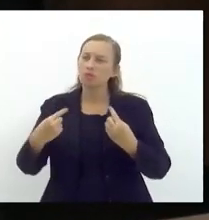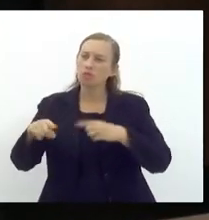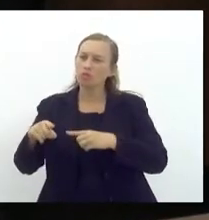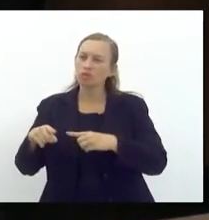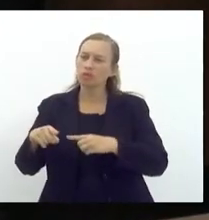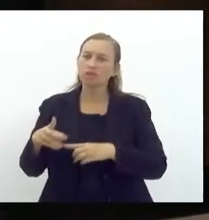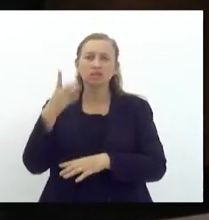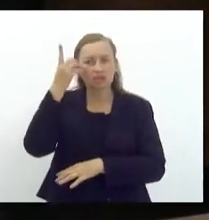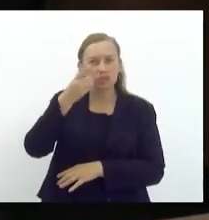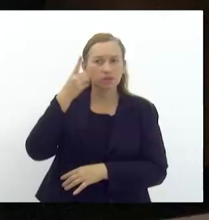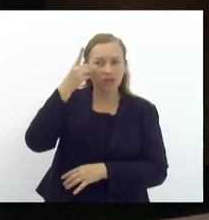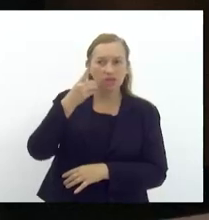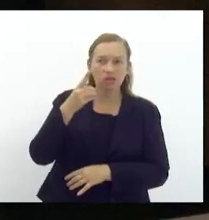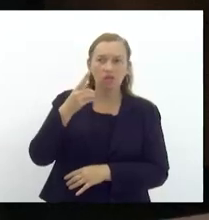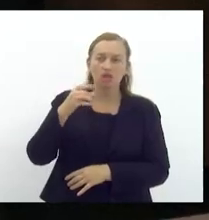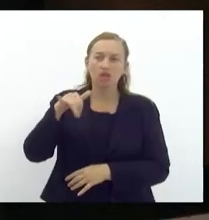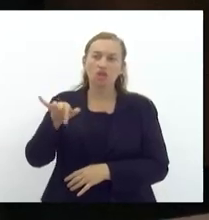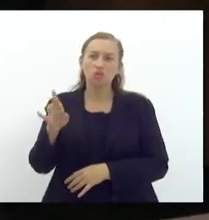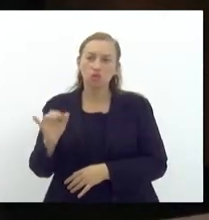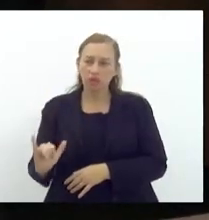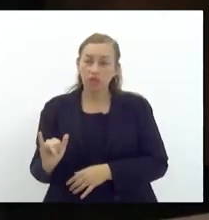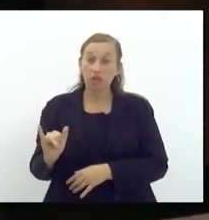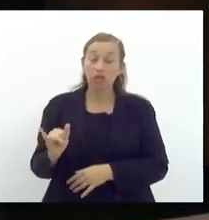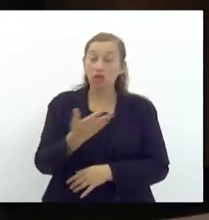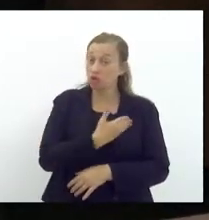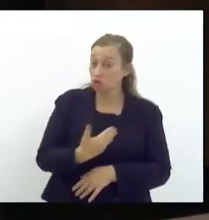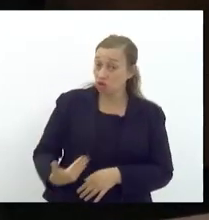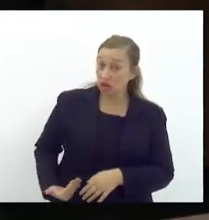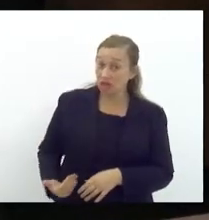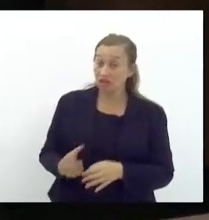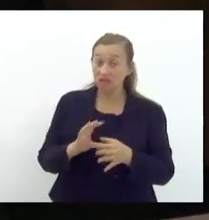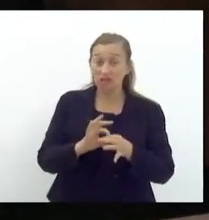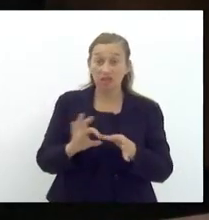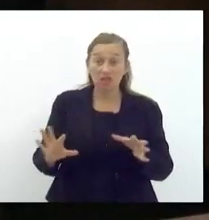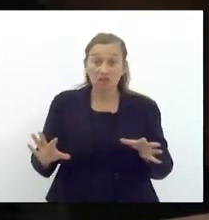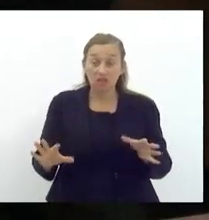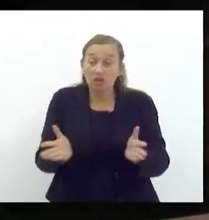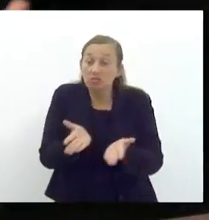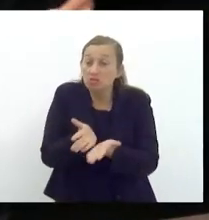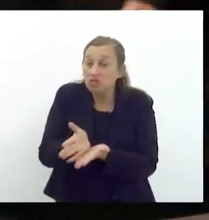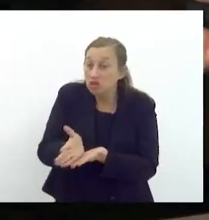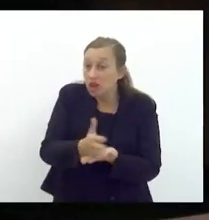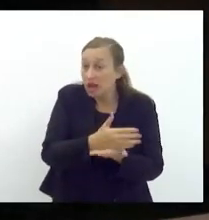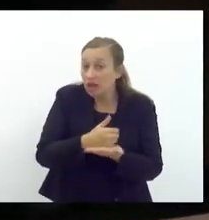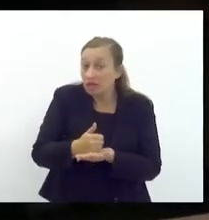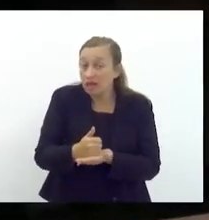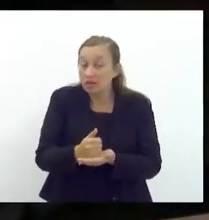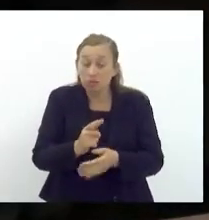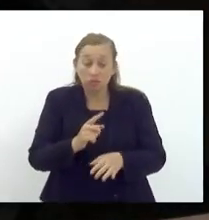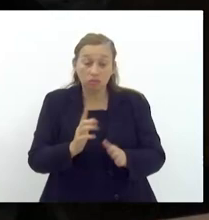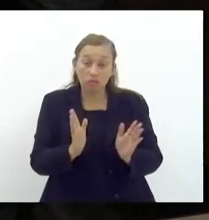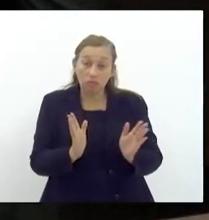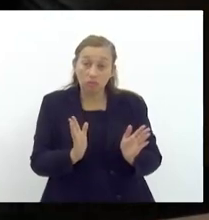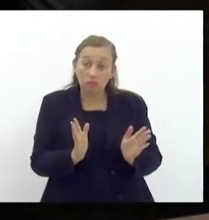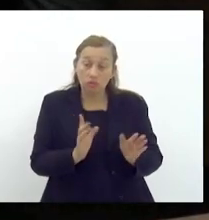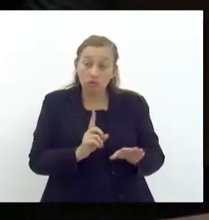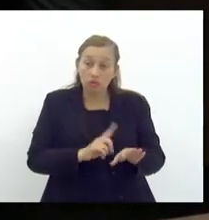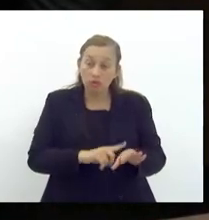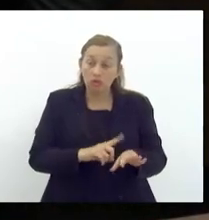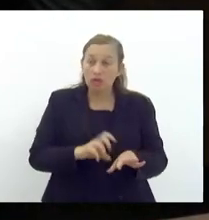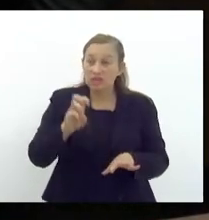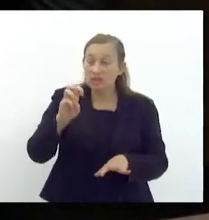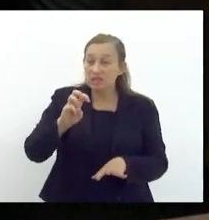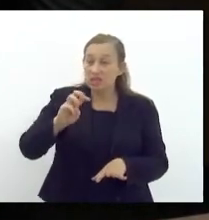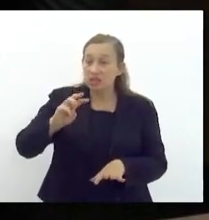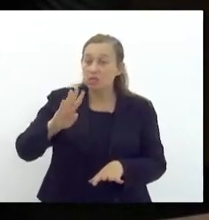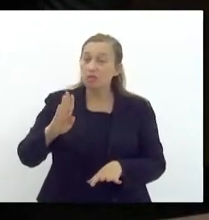que o estado deixasse de arrecadar nos tempos atuais algo como cinco bilhões